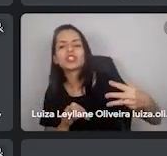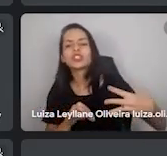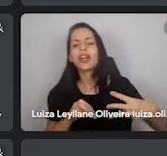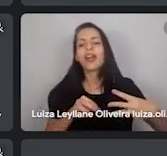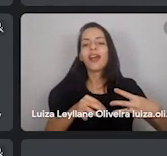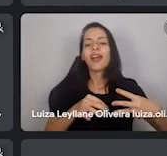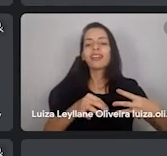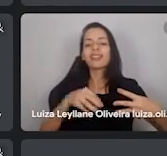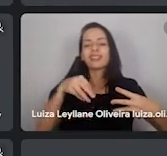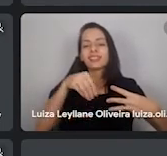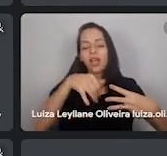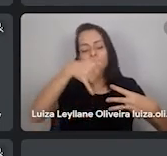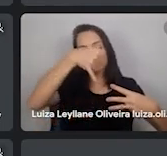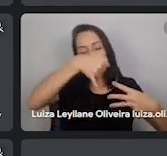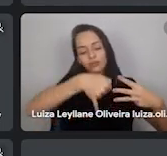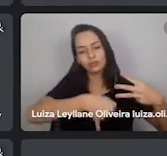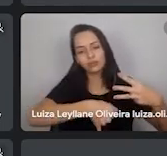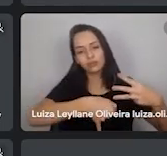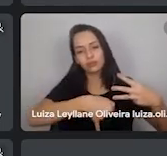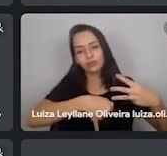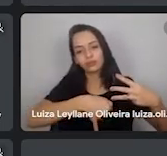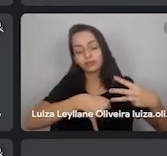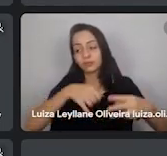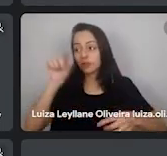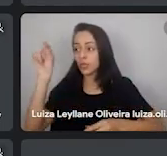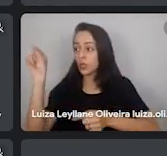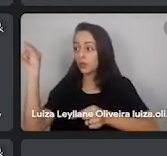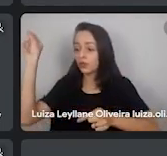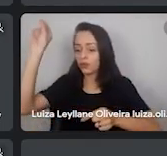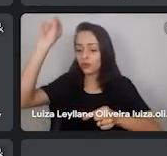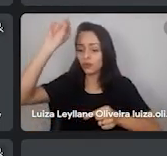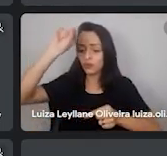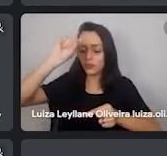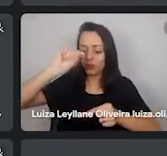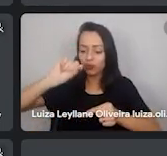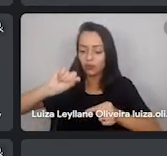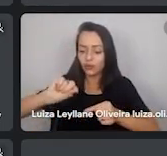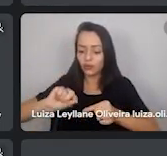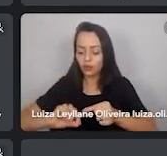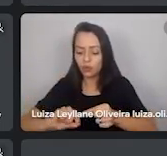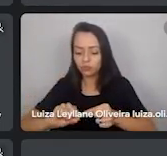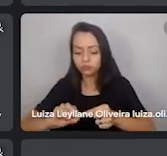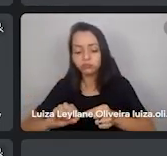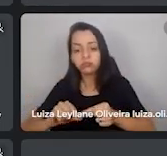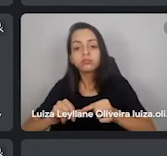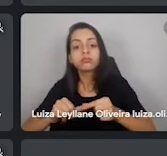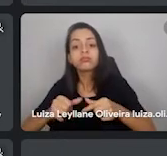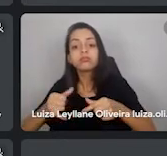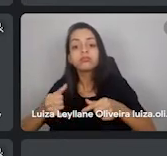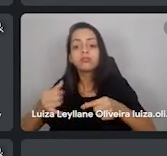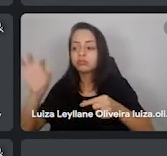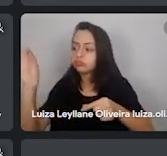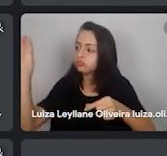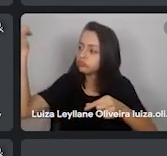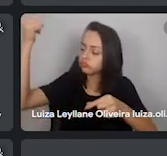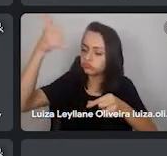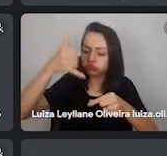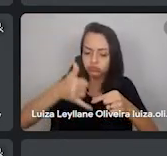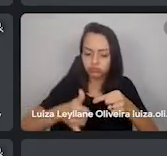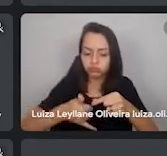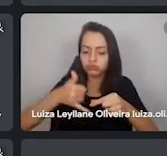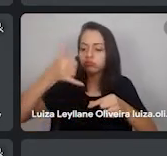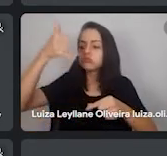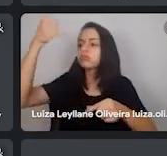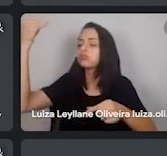aquela rede, ela vai enxergar a chave, vai enxergar aquela rede ali, o que aquele cabo